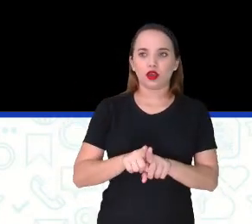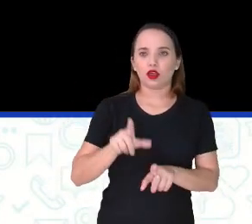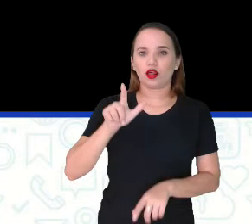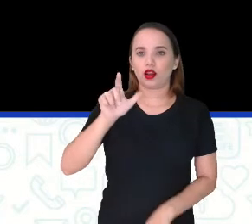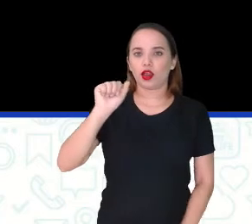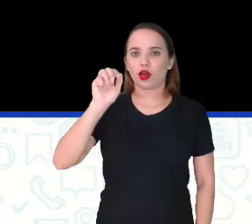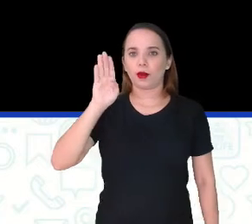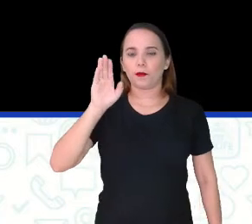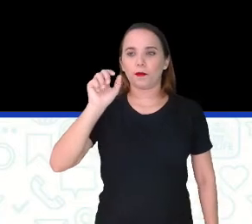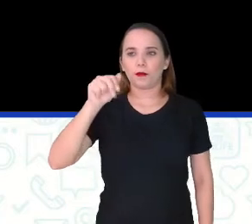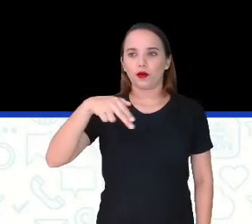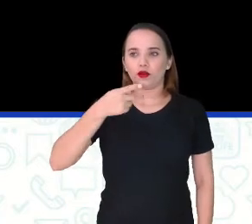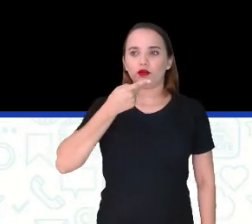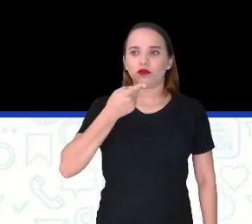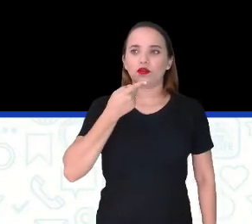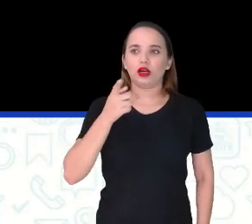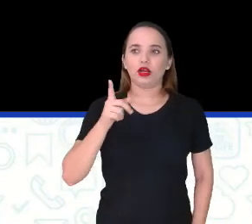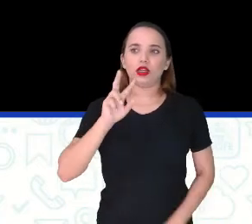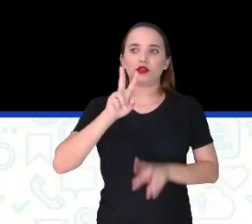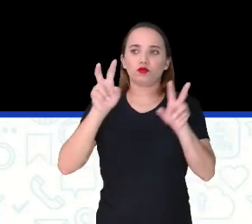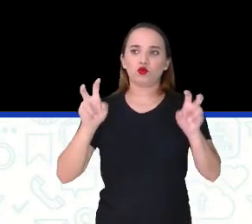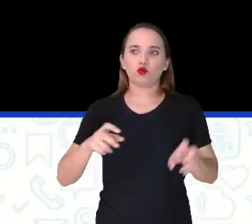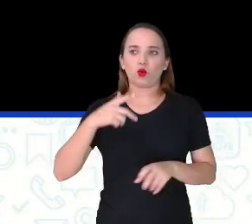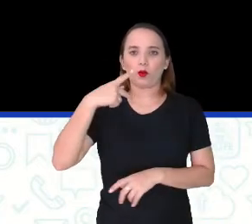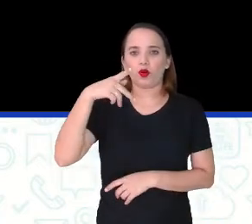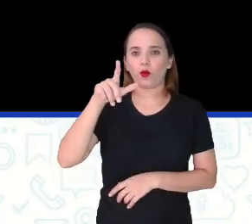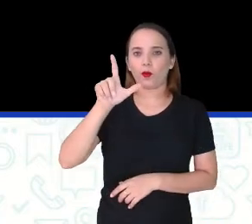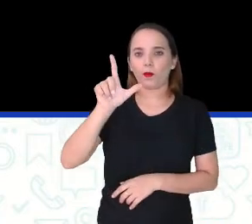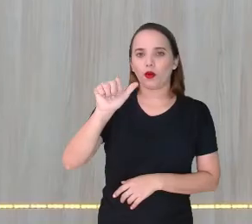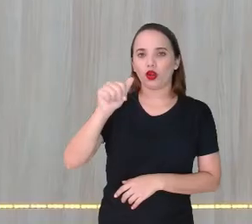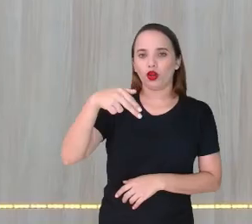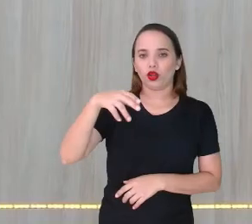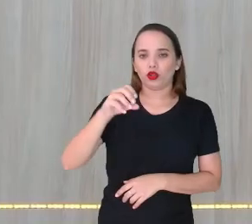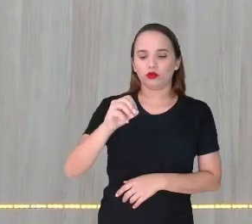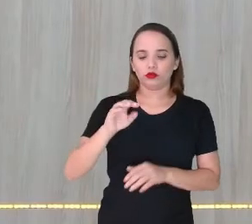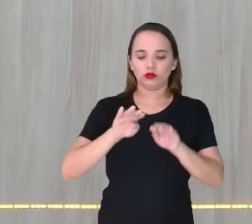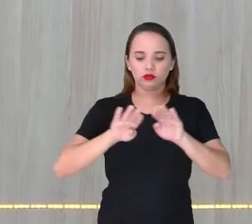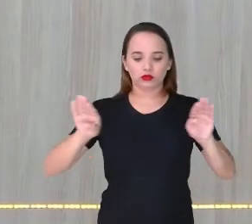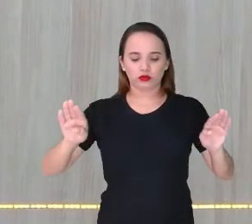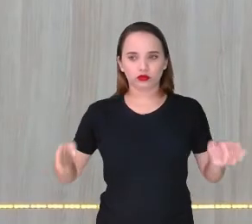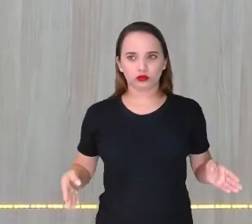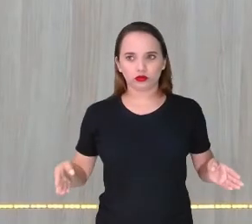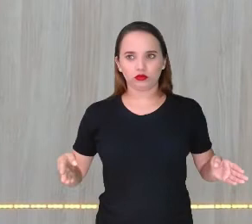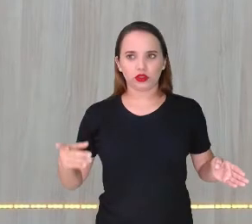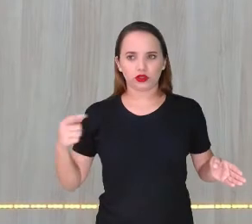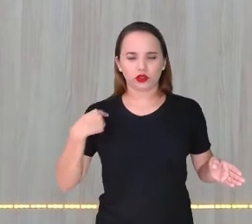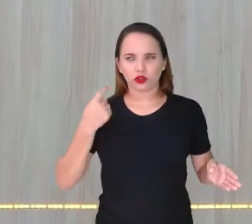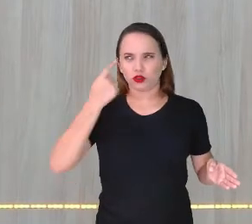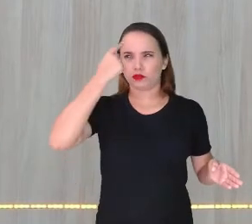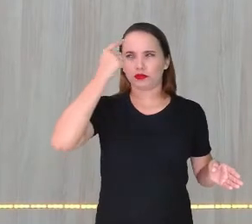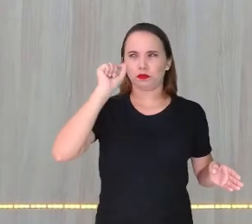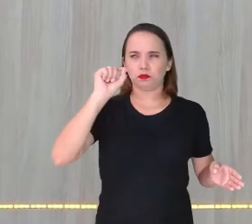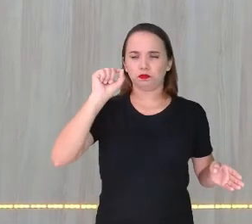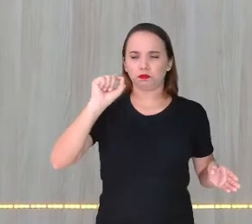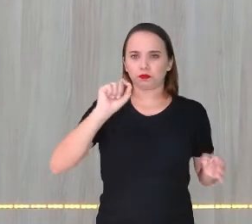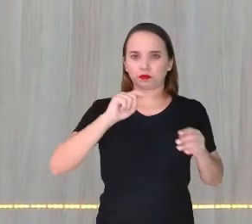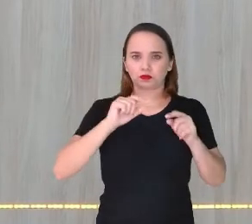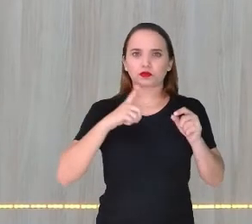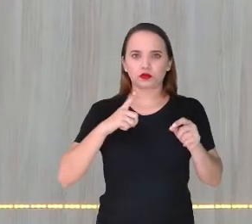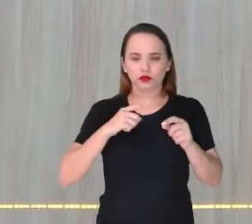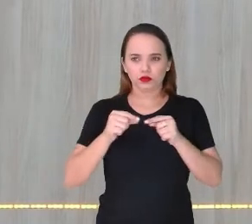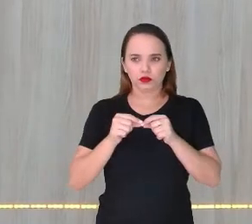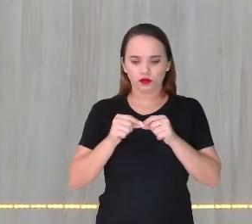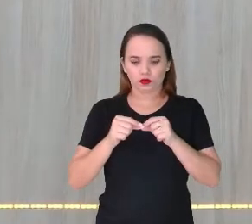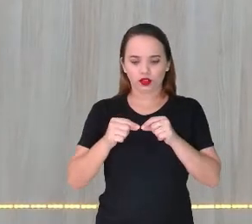você olha para uma mesa, tem a largura da mesa, né? E aí ele trata esse plano dessa